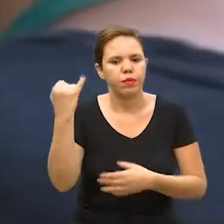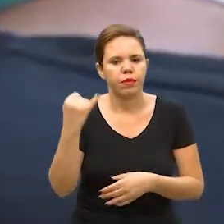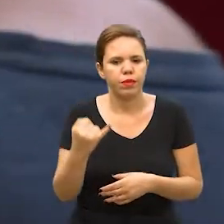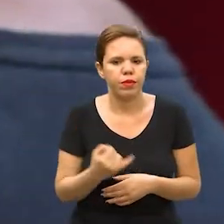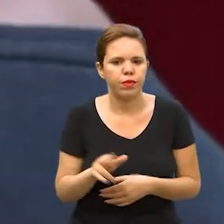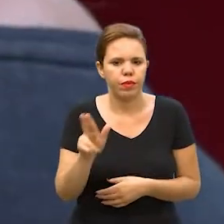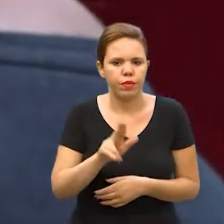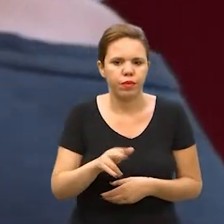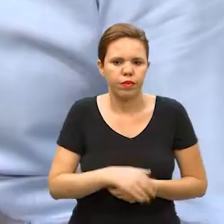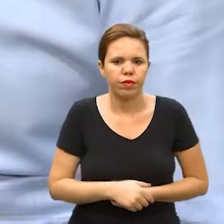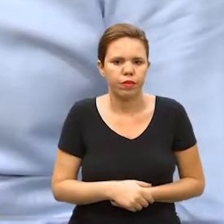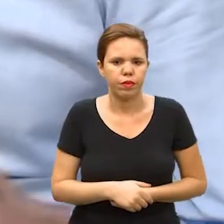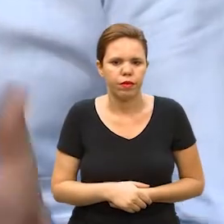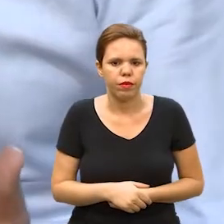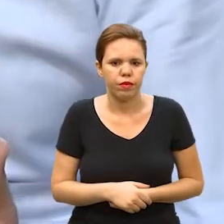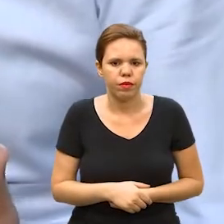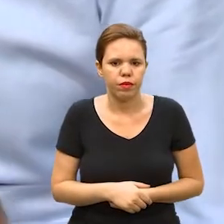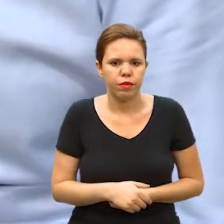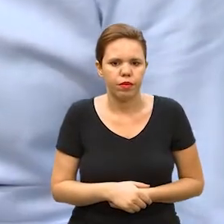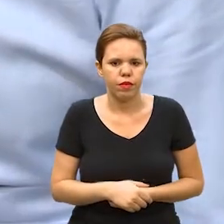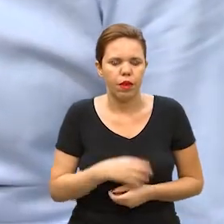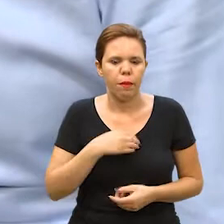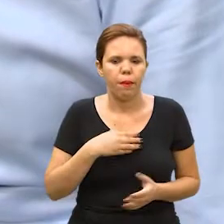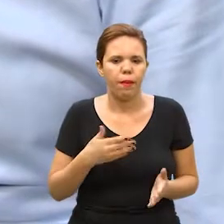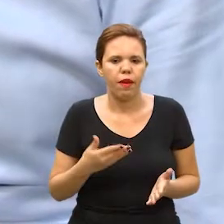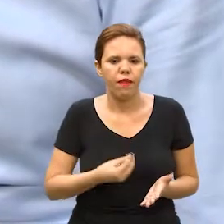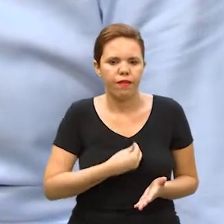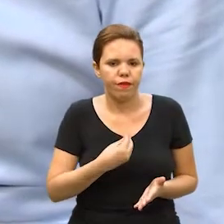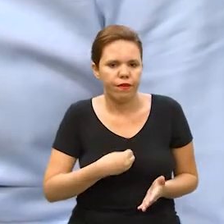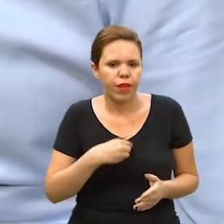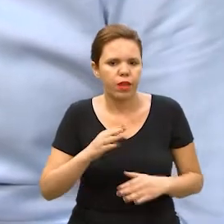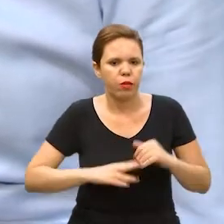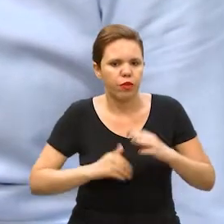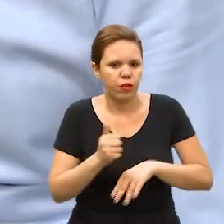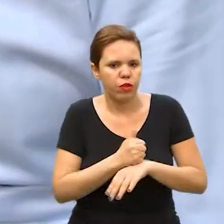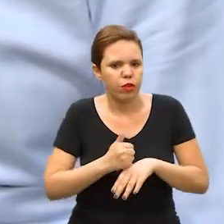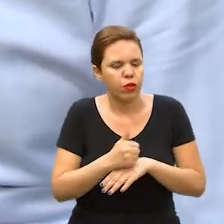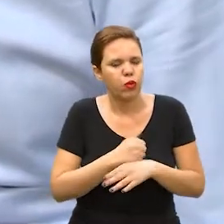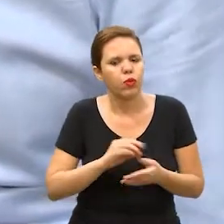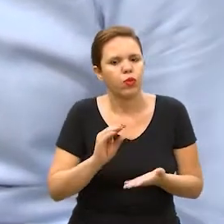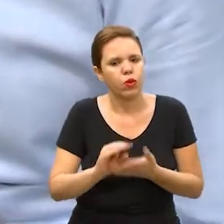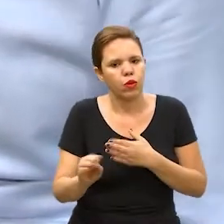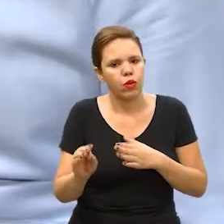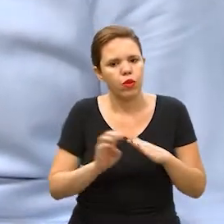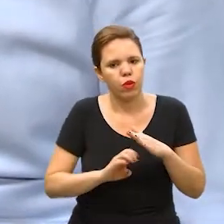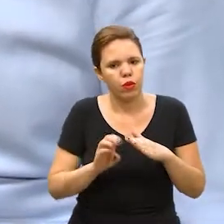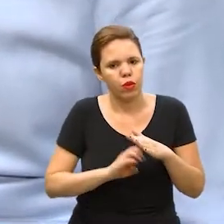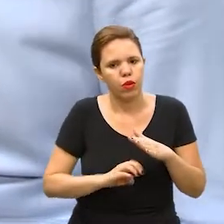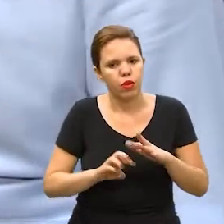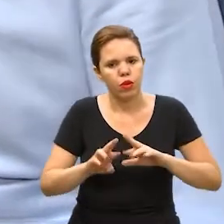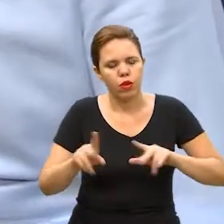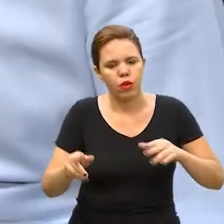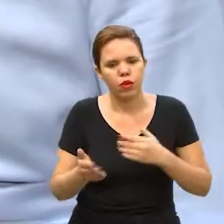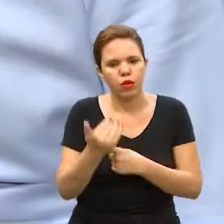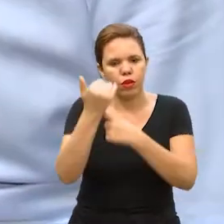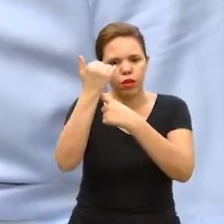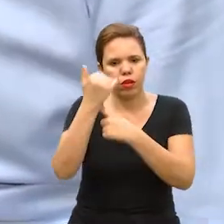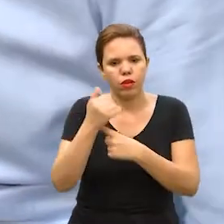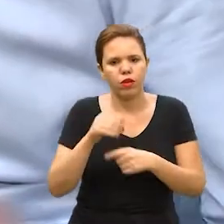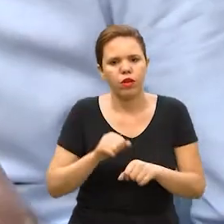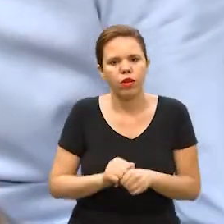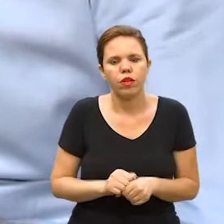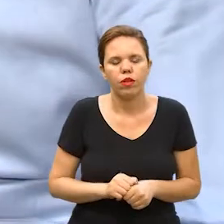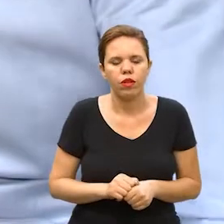importante da universidade. Trilhei o meu caminho, minha carreira financeira corporativa em empresas de tecnologia da